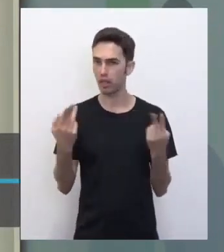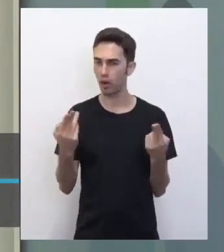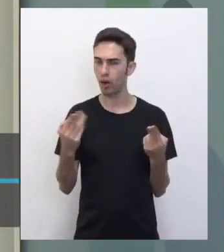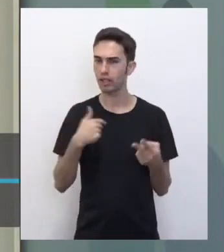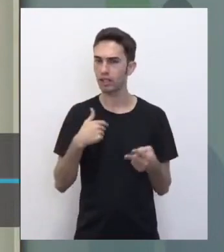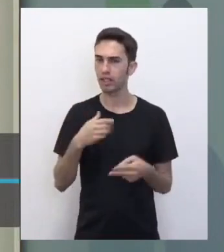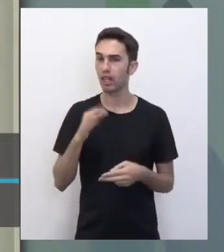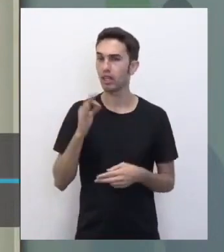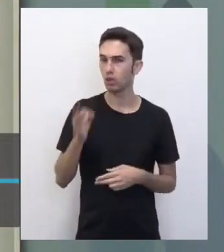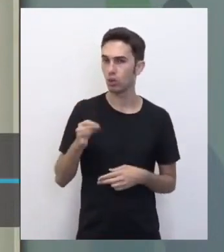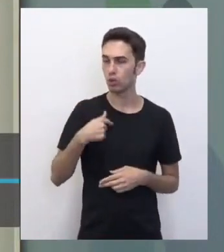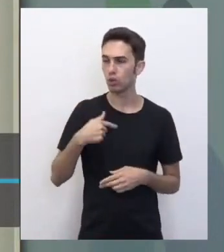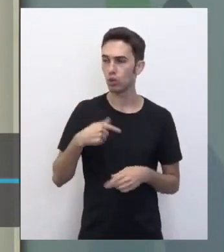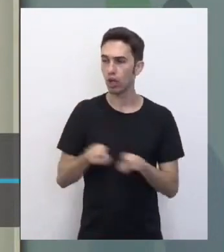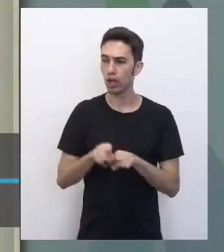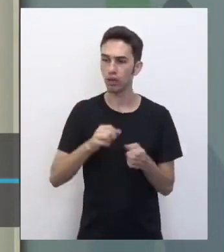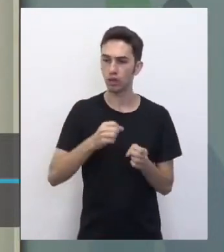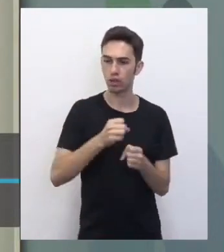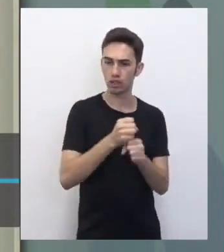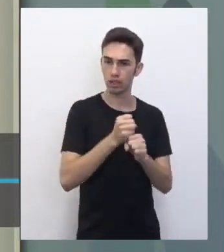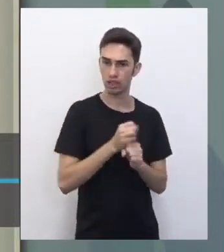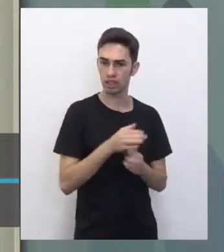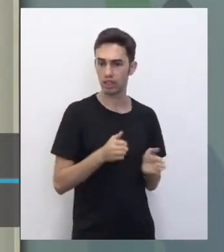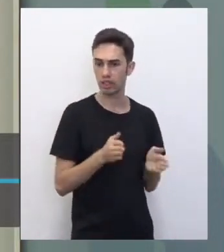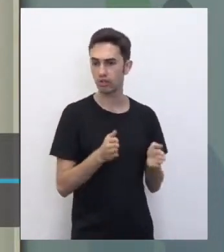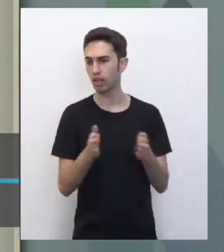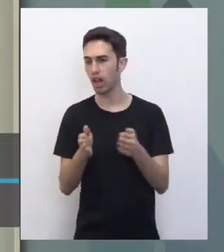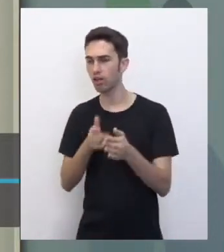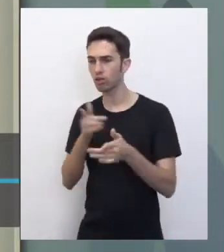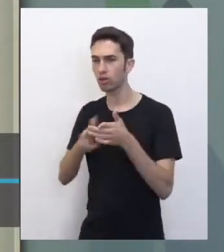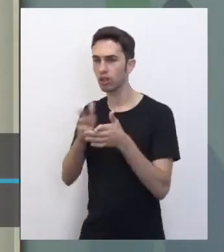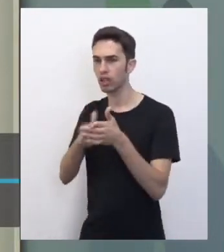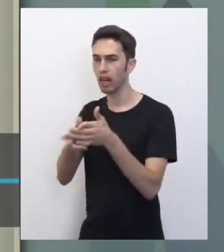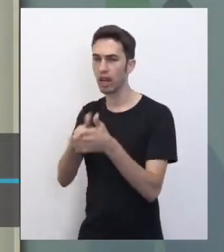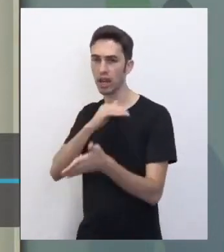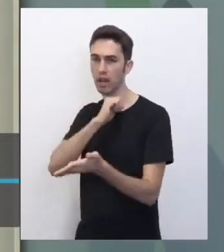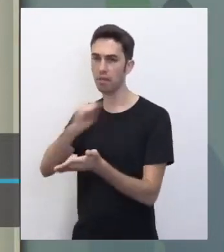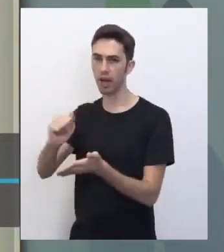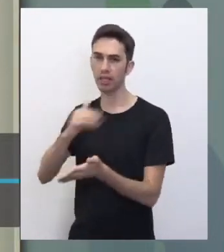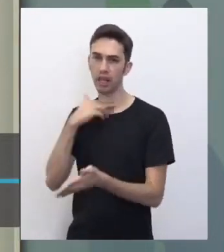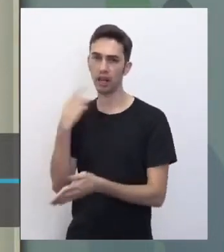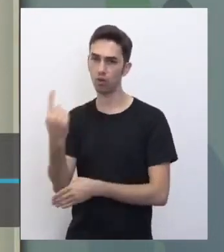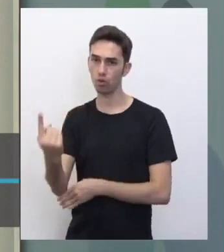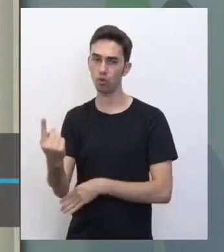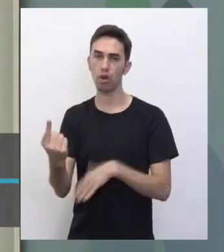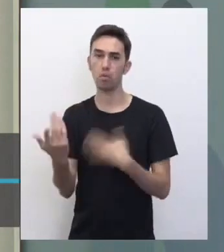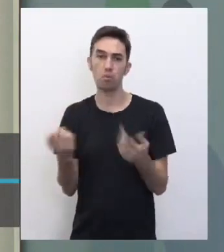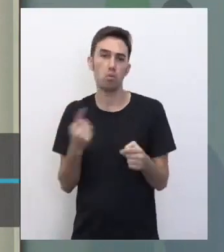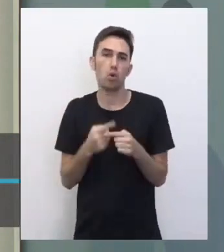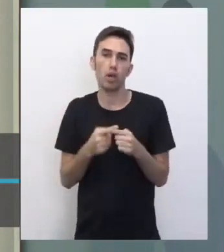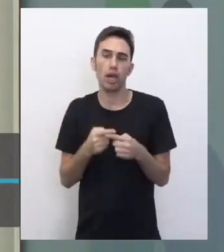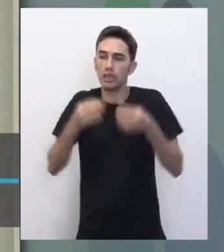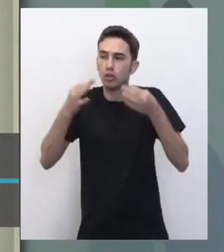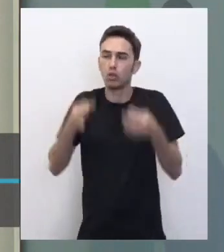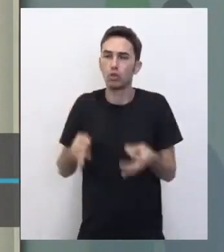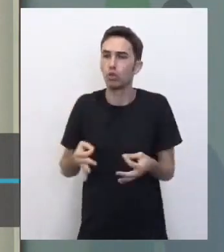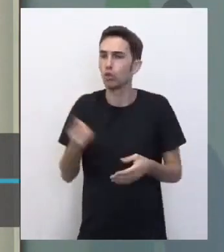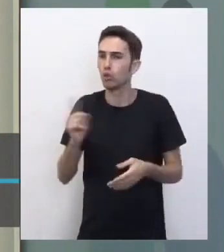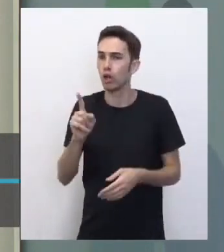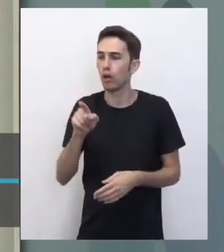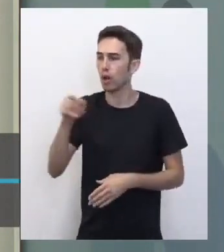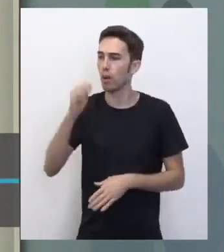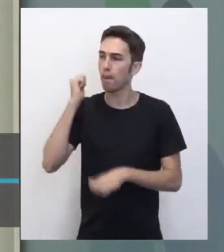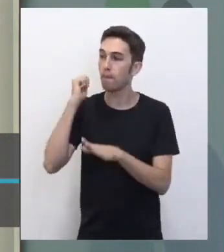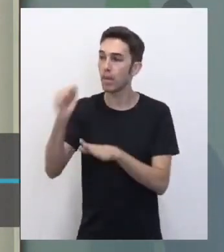eu desviar um trem para matar uma pessoa em vez de 5, por que seria injusto, então, eu matar